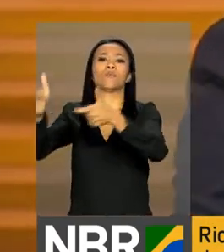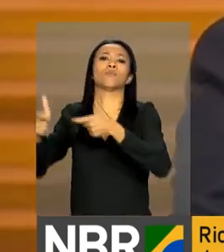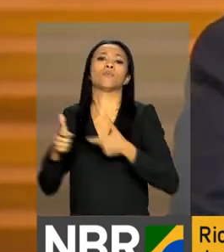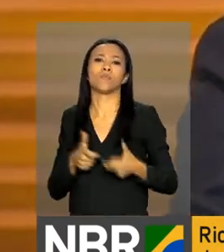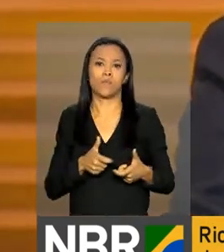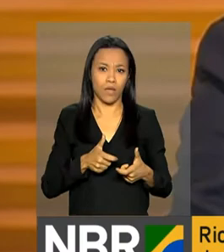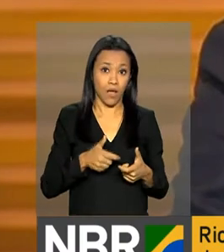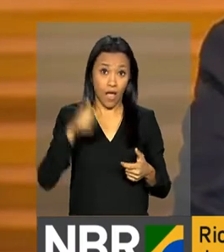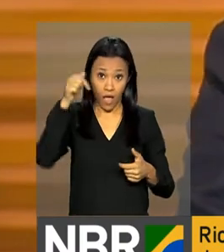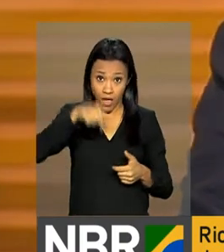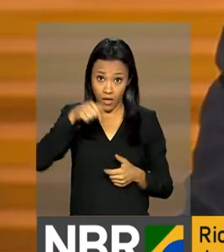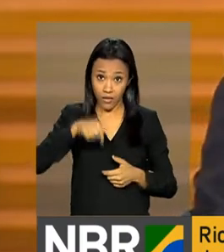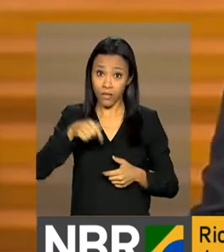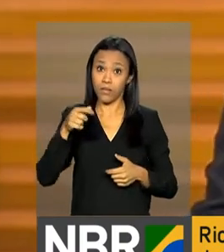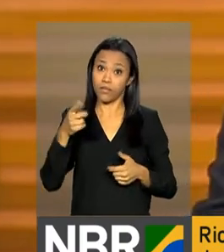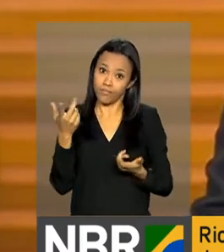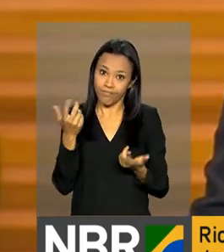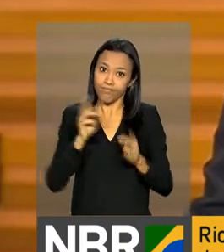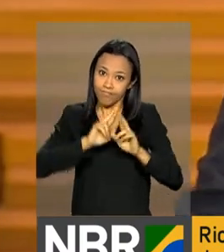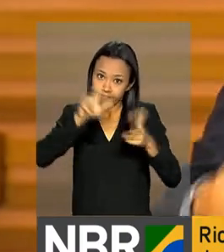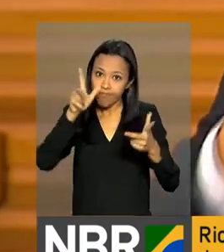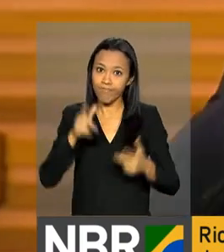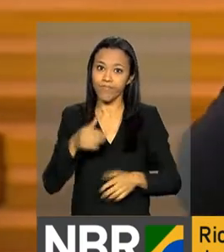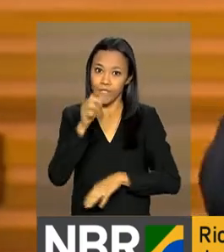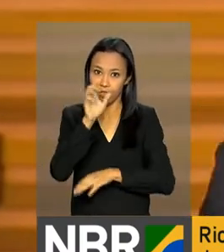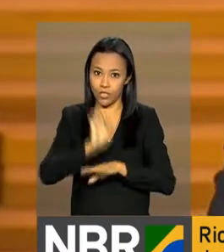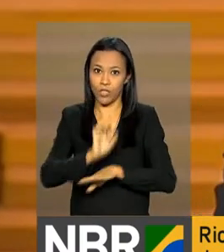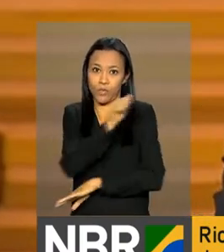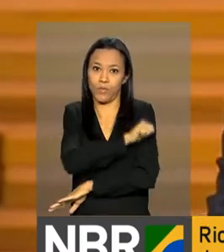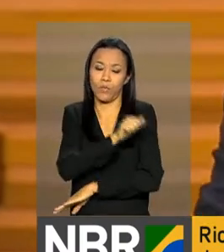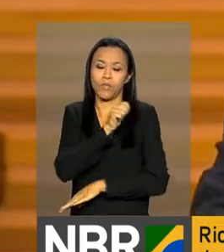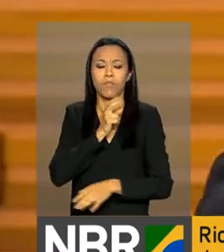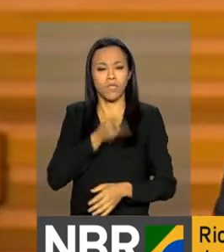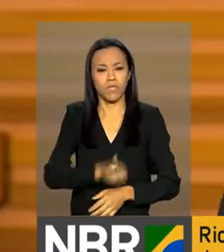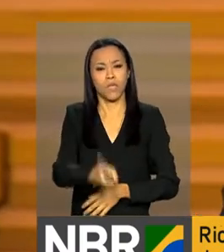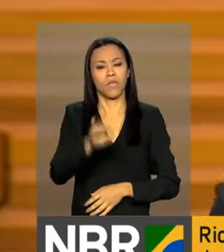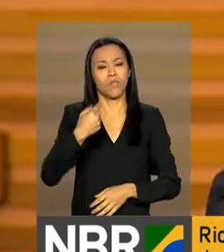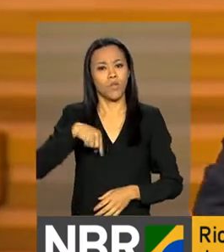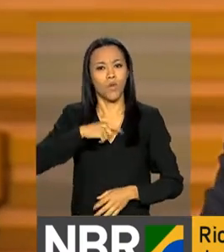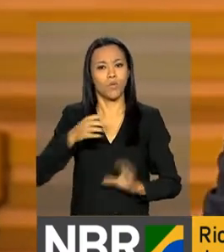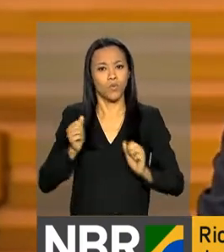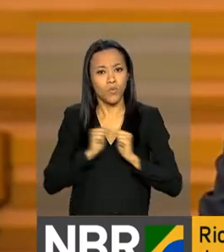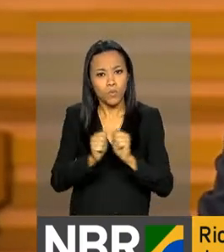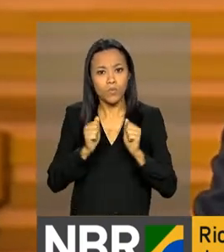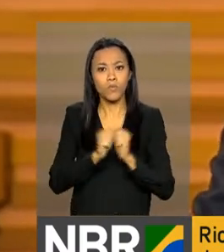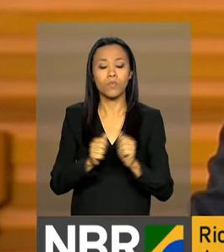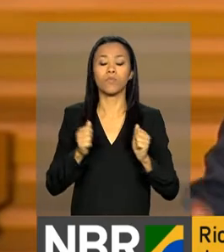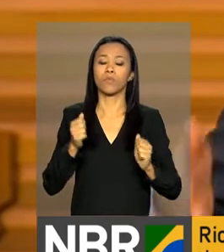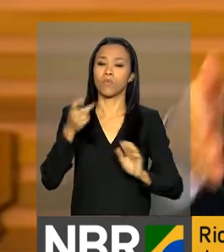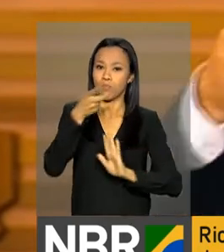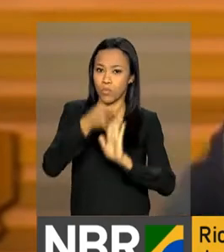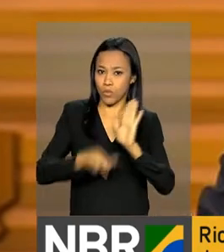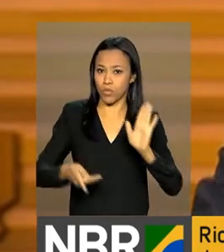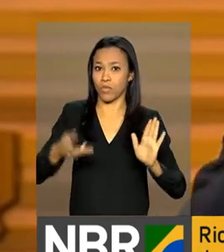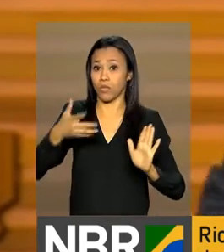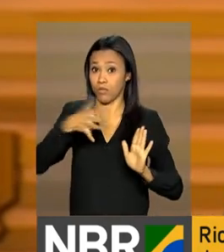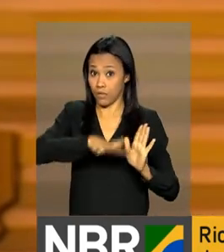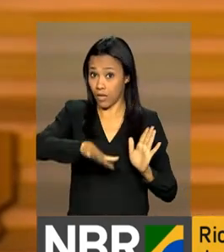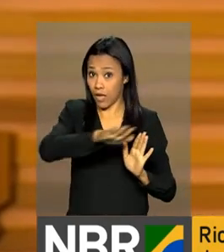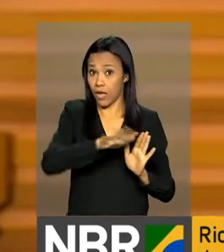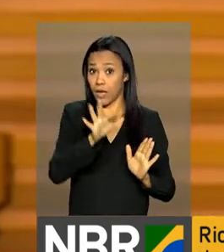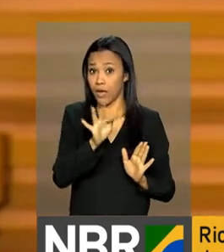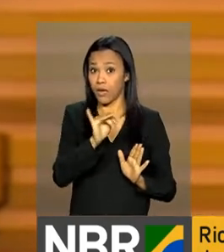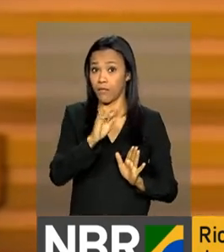do seu trabalho. A gente tem dificuldade por isso. Mas a gente está sempre junto, defendendo o Rio. Esse projeto de recuperação fiscal, para muitos, era